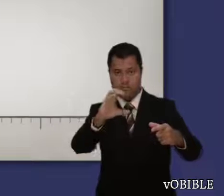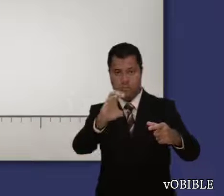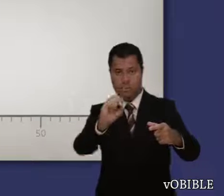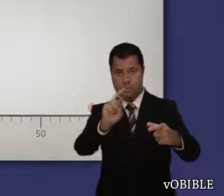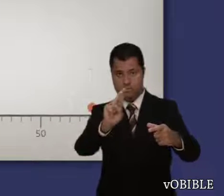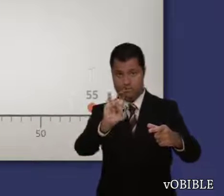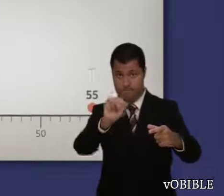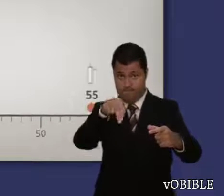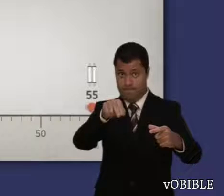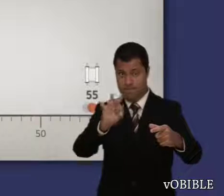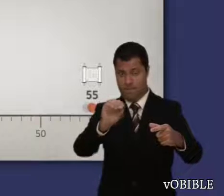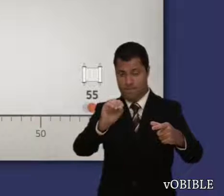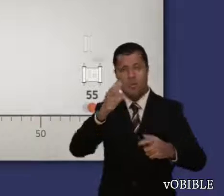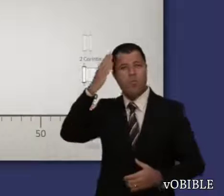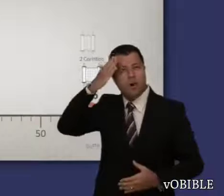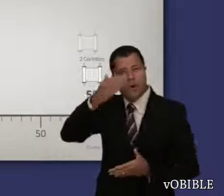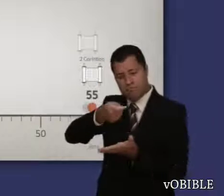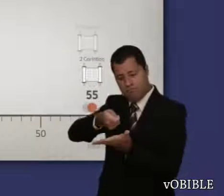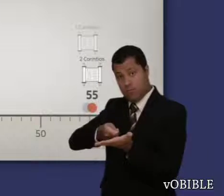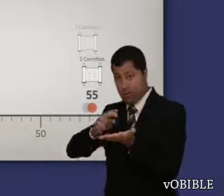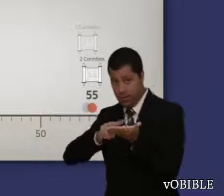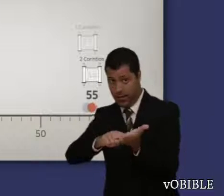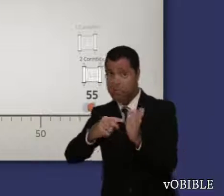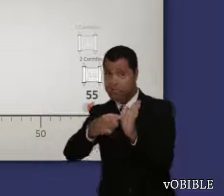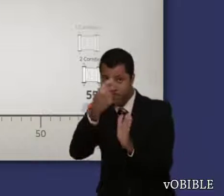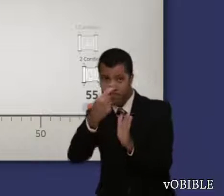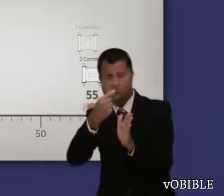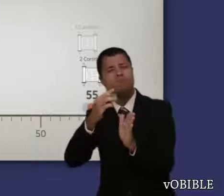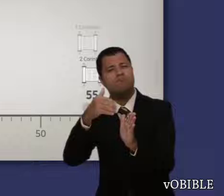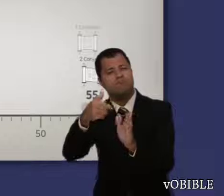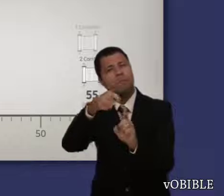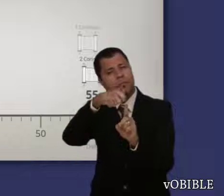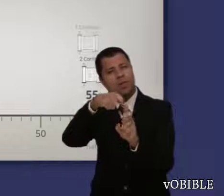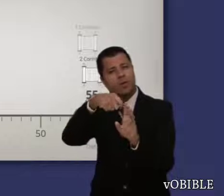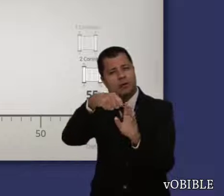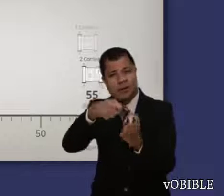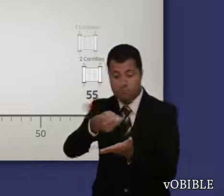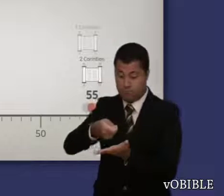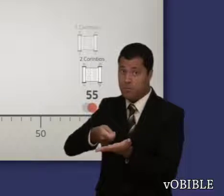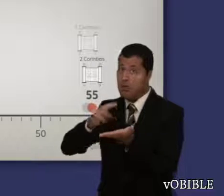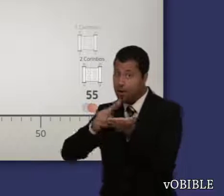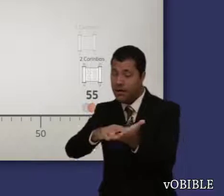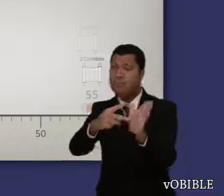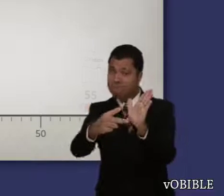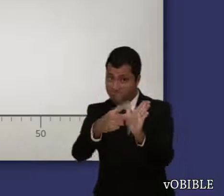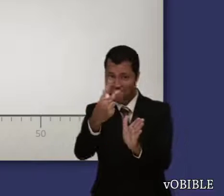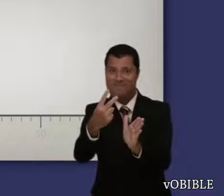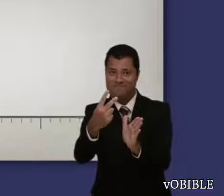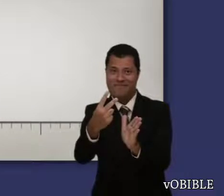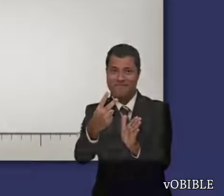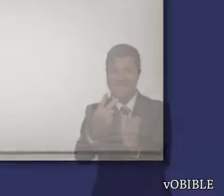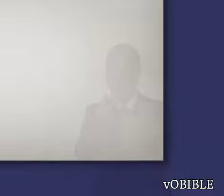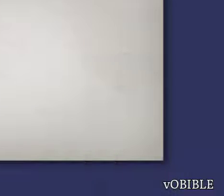Paulo escreveu sua segunda carta inspirada aos Coríntios alguns meses depois da congregação ter recebido sua primeira carta.